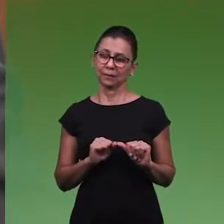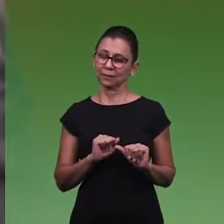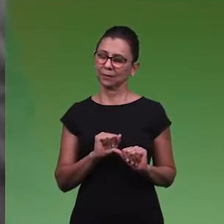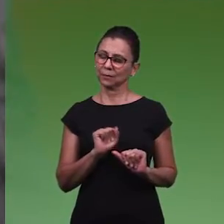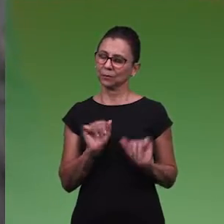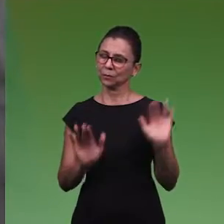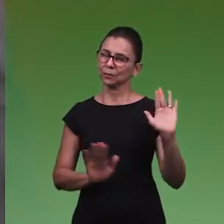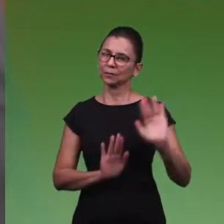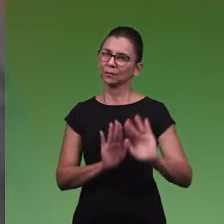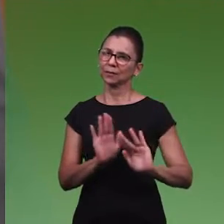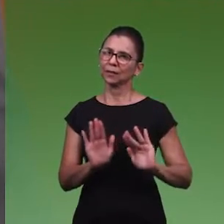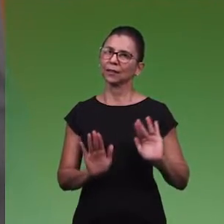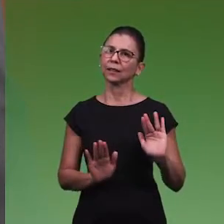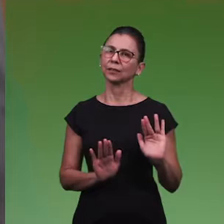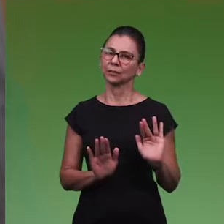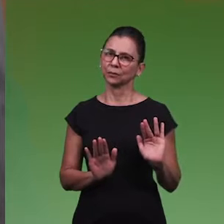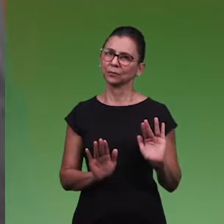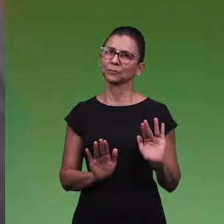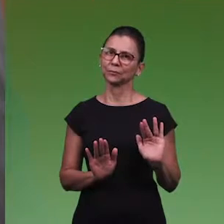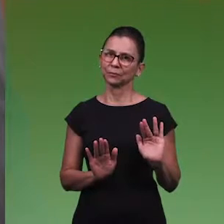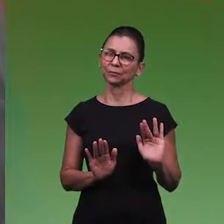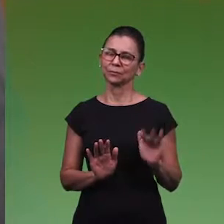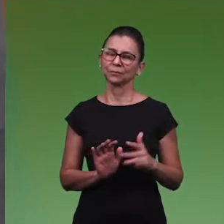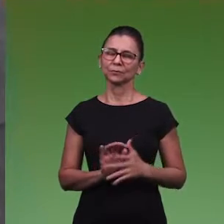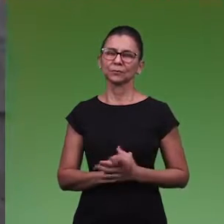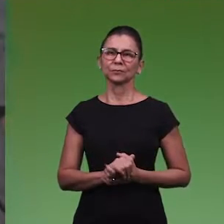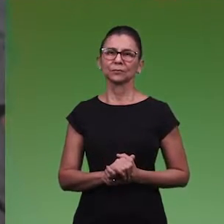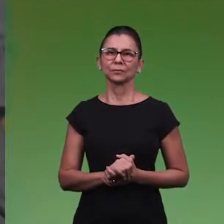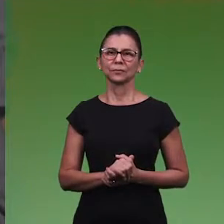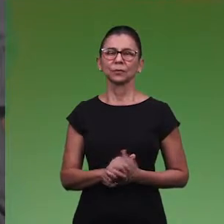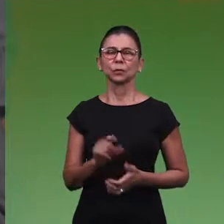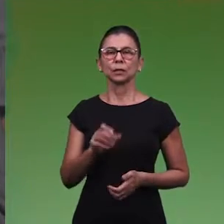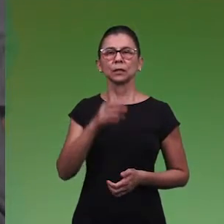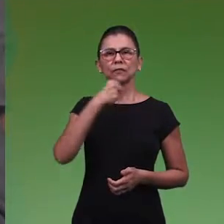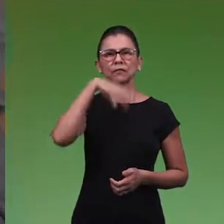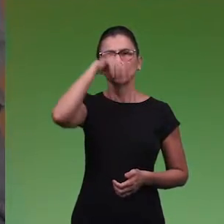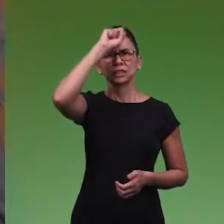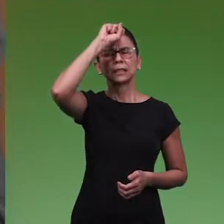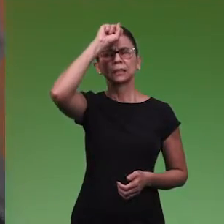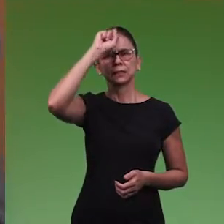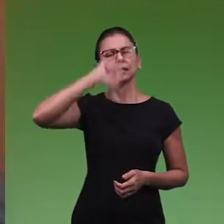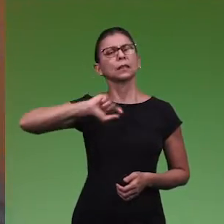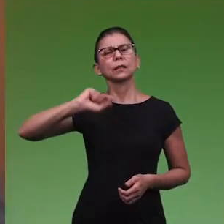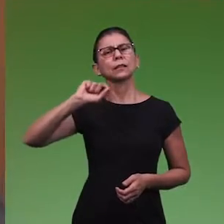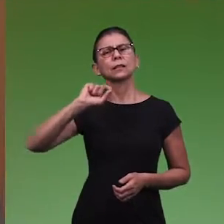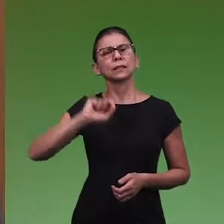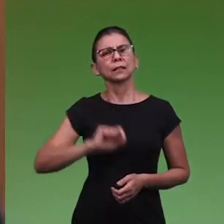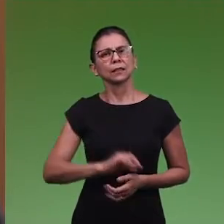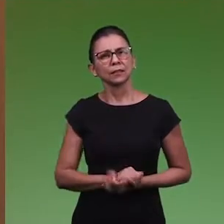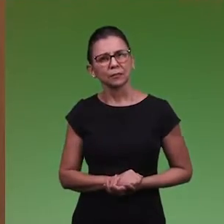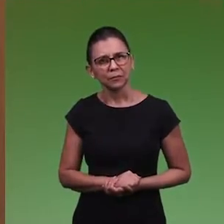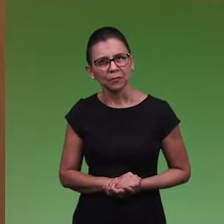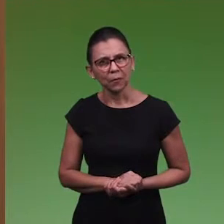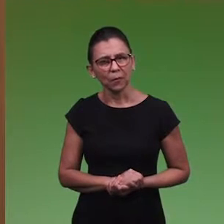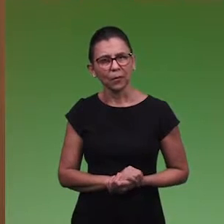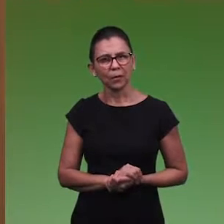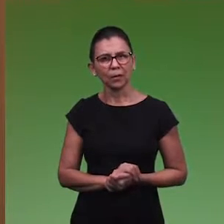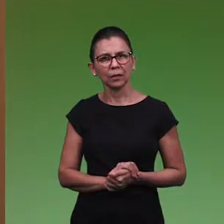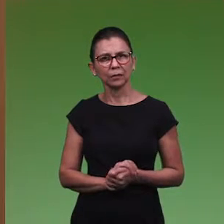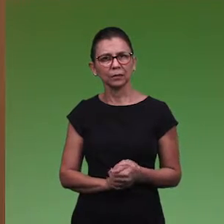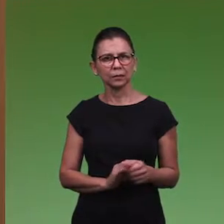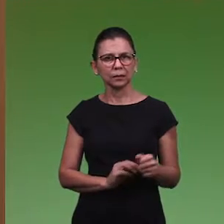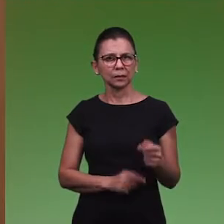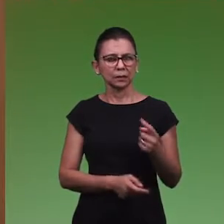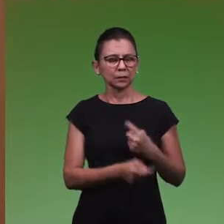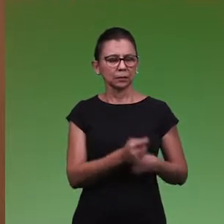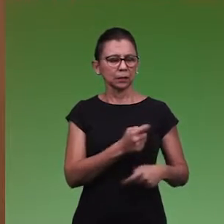cuidado muito grande com isso, né? Muito grande. Então isso, o que é a feitiçaria? É você manipular